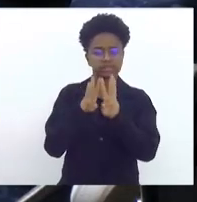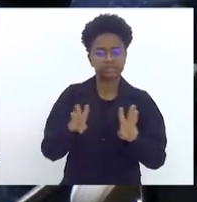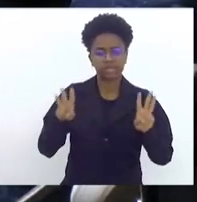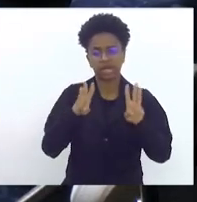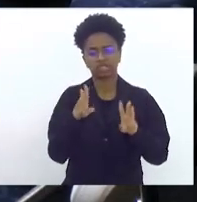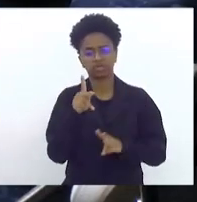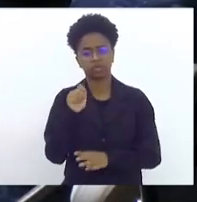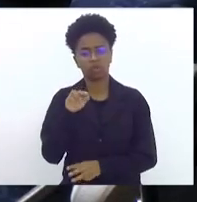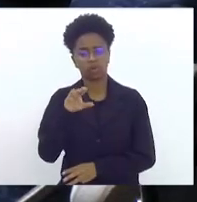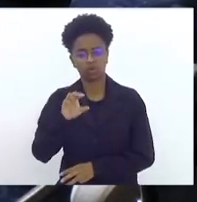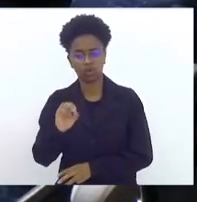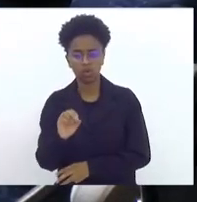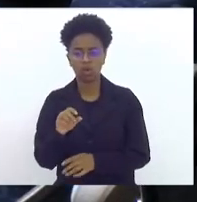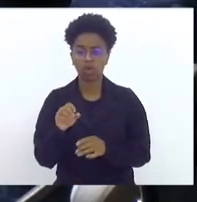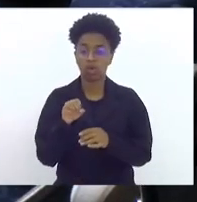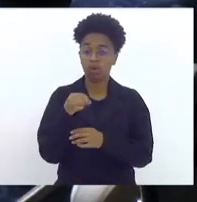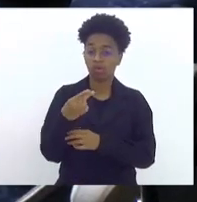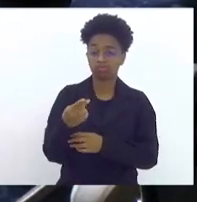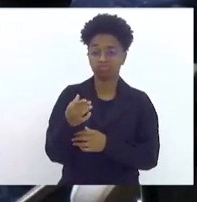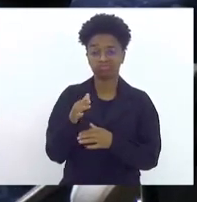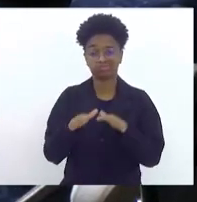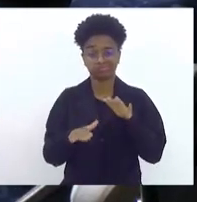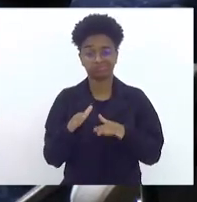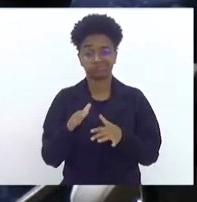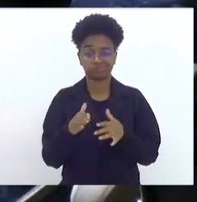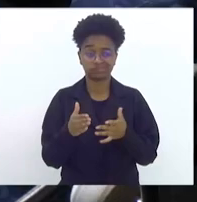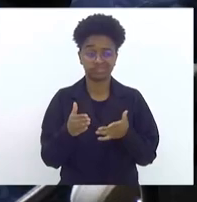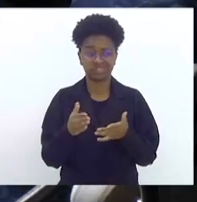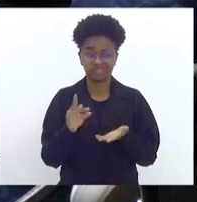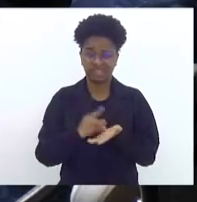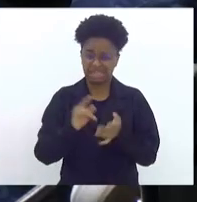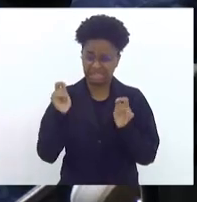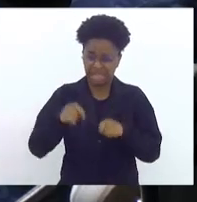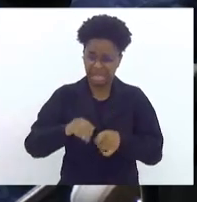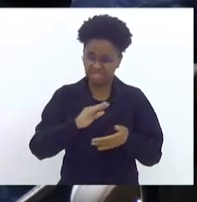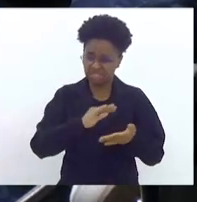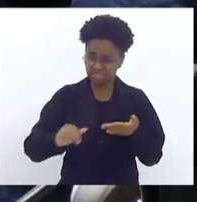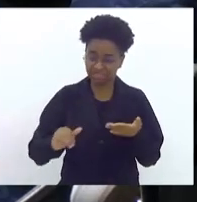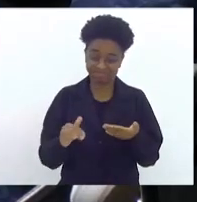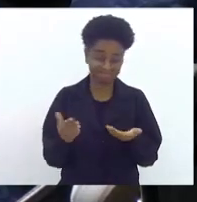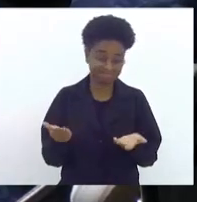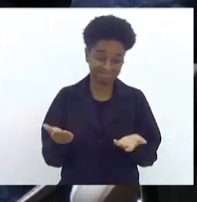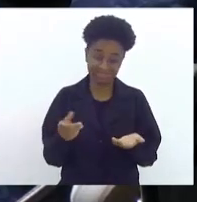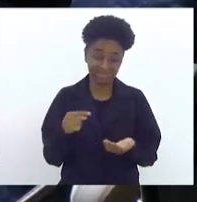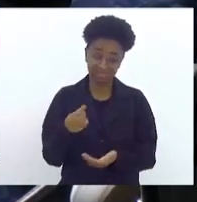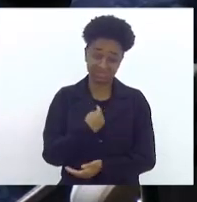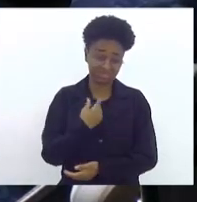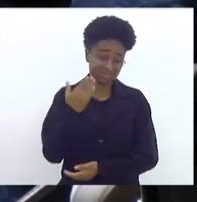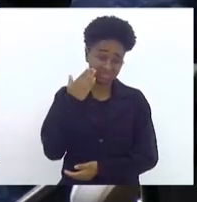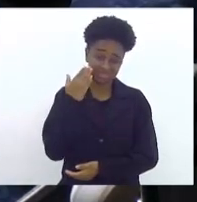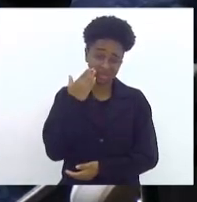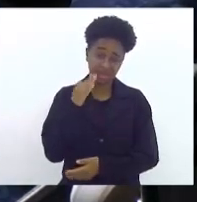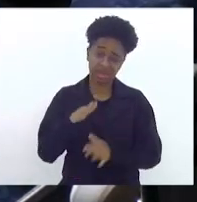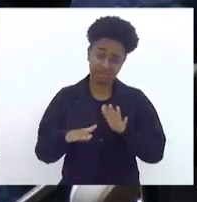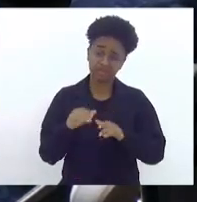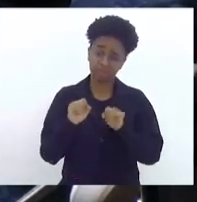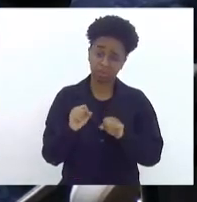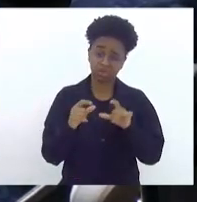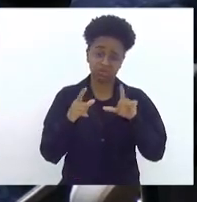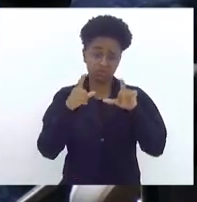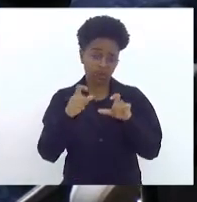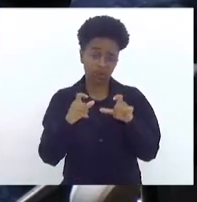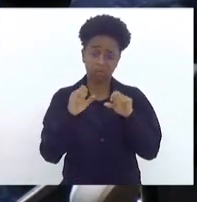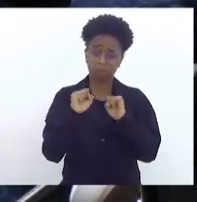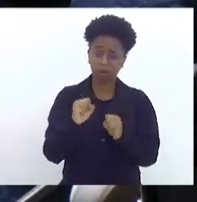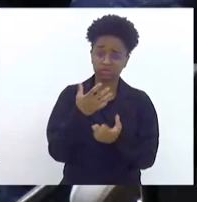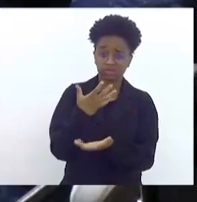pornografia aquilo seja efetivamente retirado da rede a gente sabe que o efetivamente retirada a gente sempre pode ter um print sempre pode